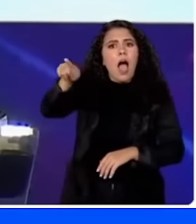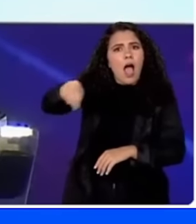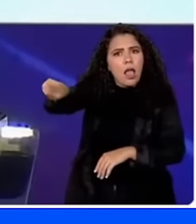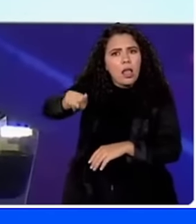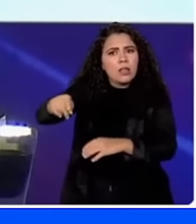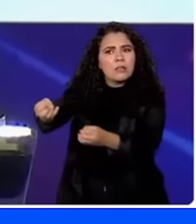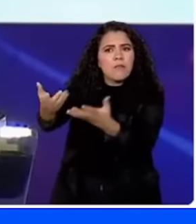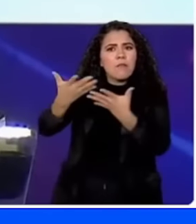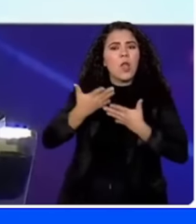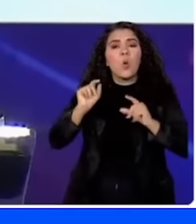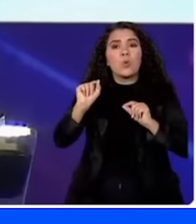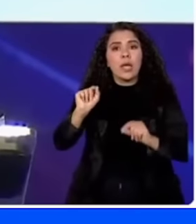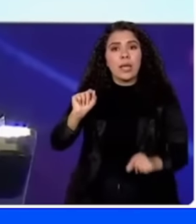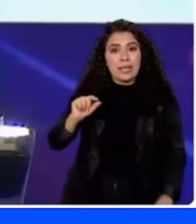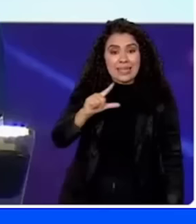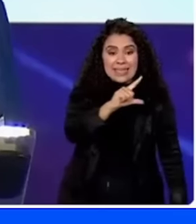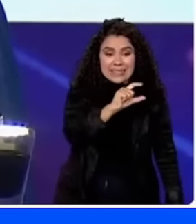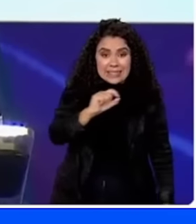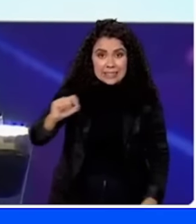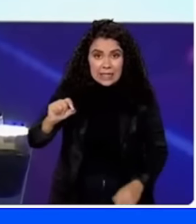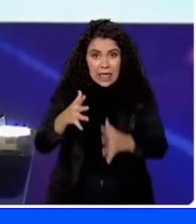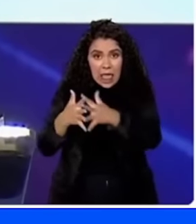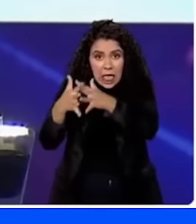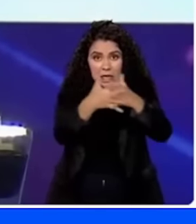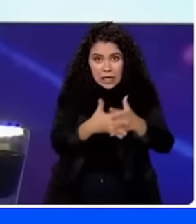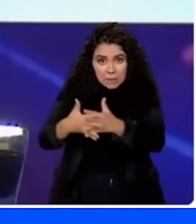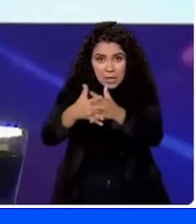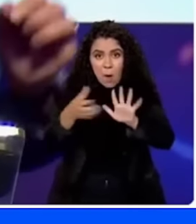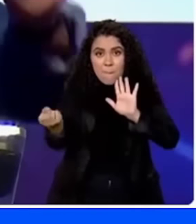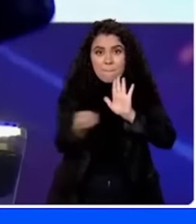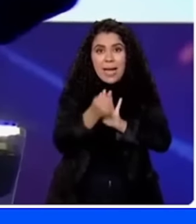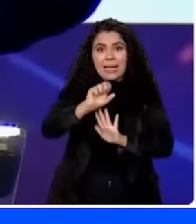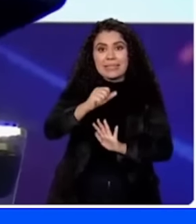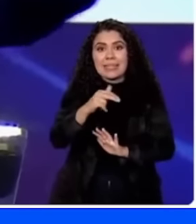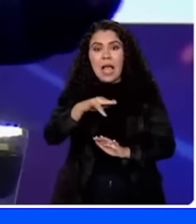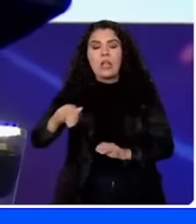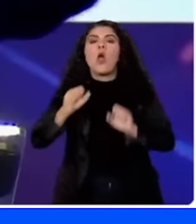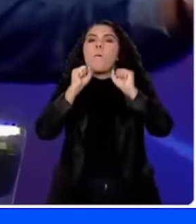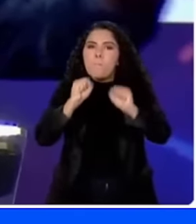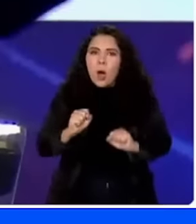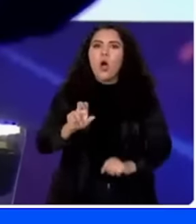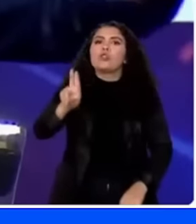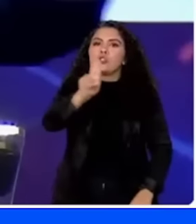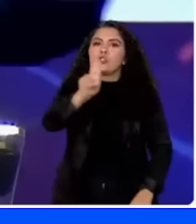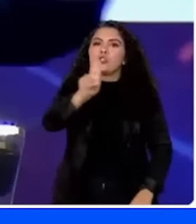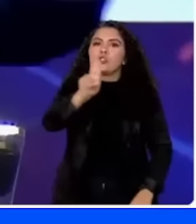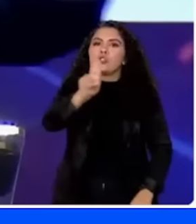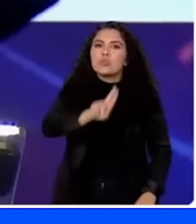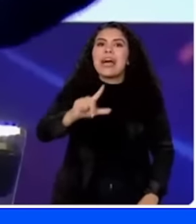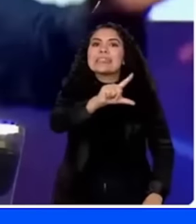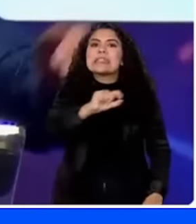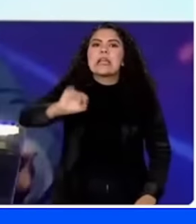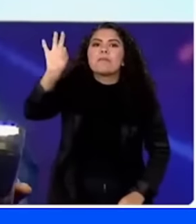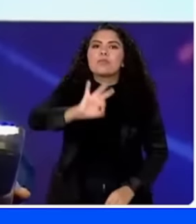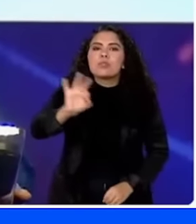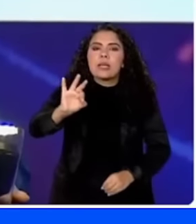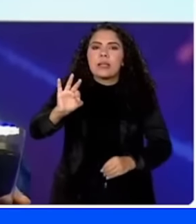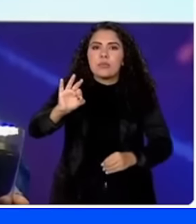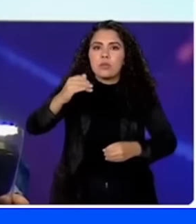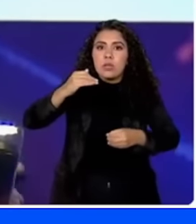que os 100 caminhões que ele comprou poderia utilizar 100% de biodiesel, que não tinha nenhum problema